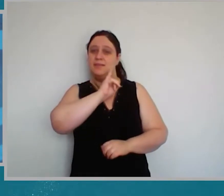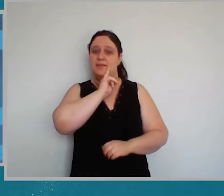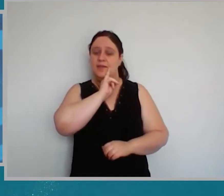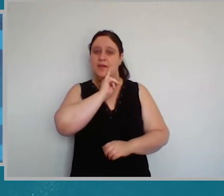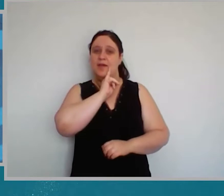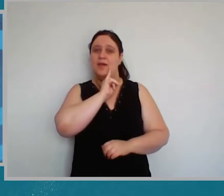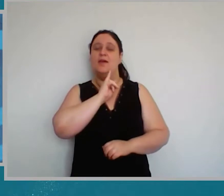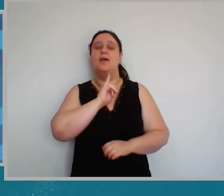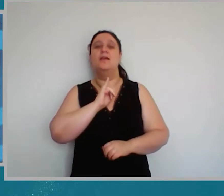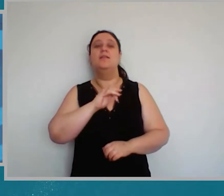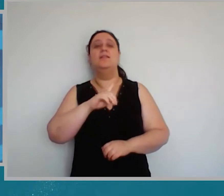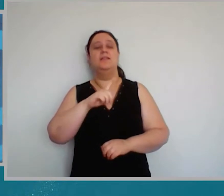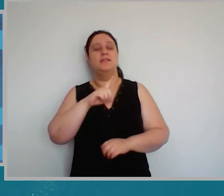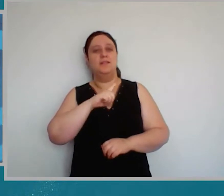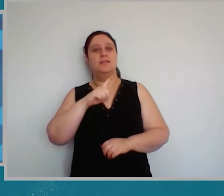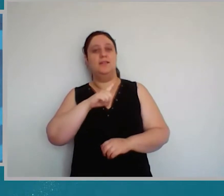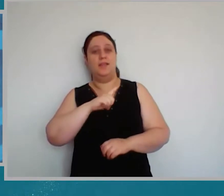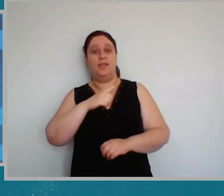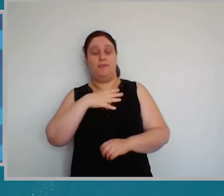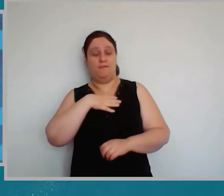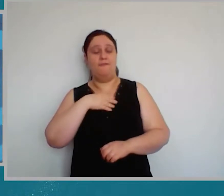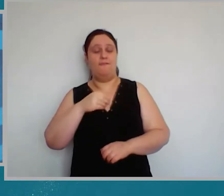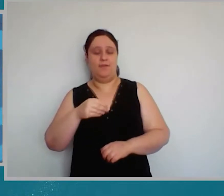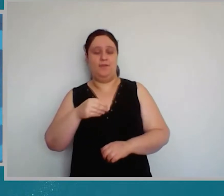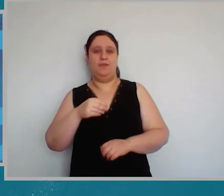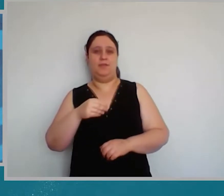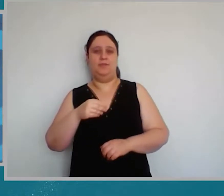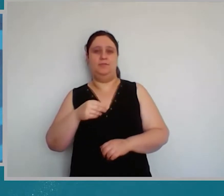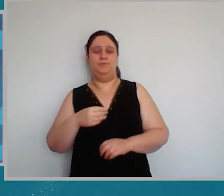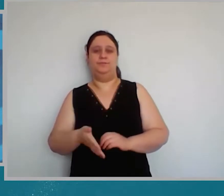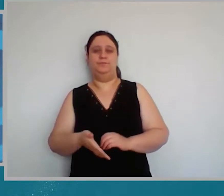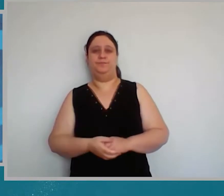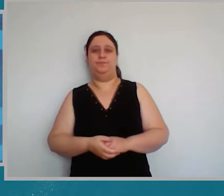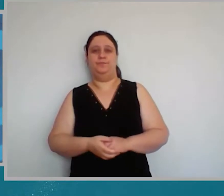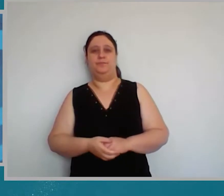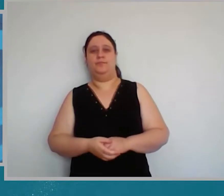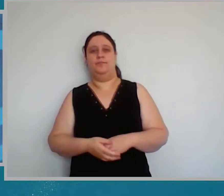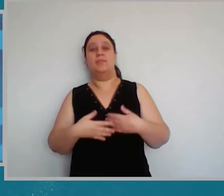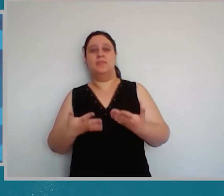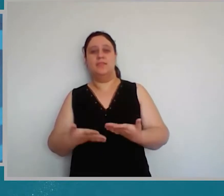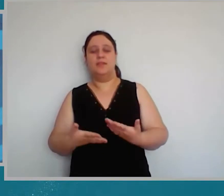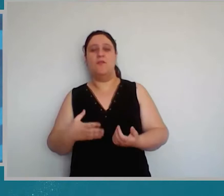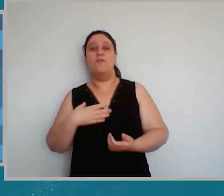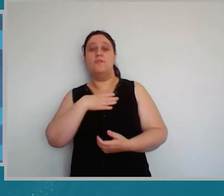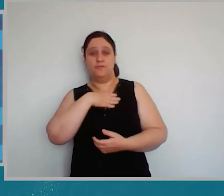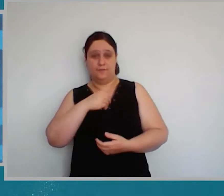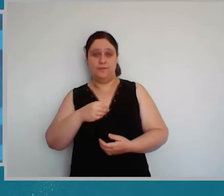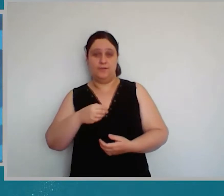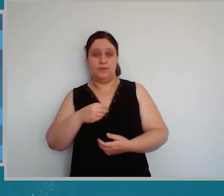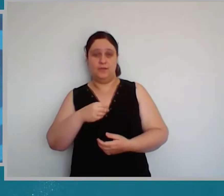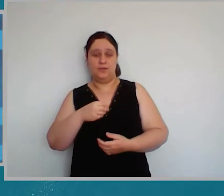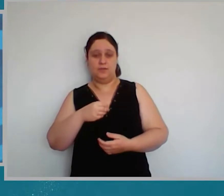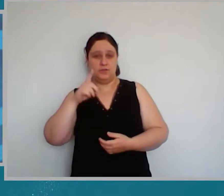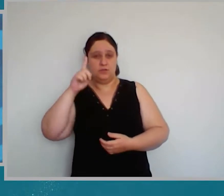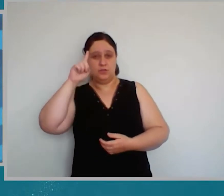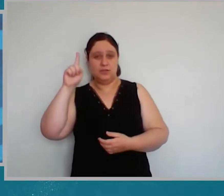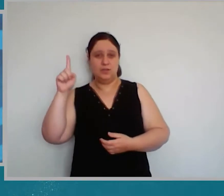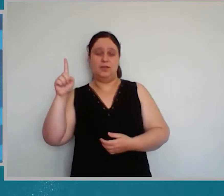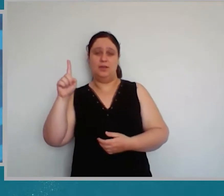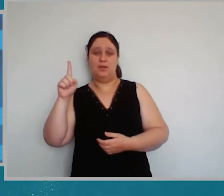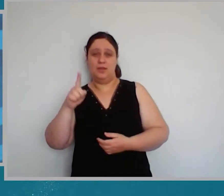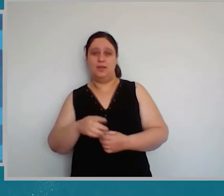tua descendência. Isto é, estes filhos de Deus não são propriamente os